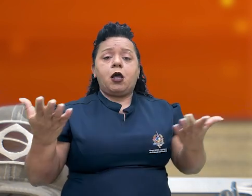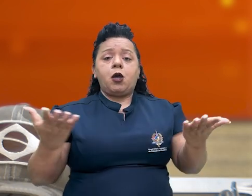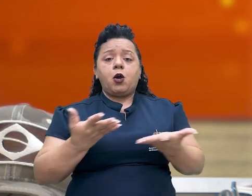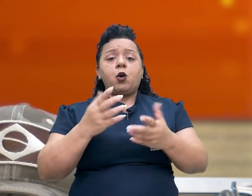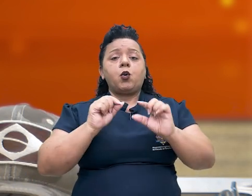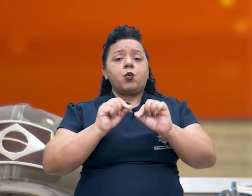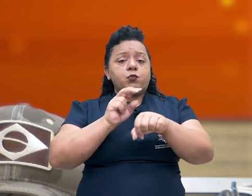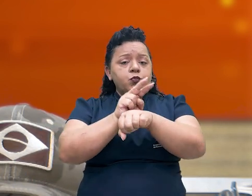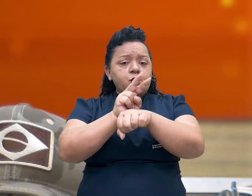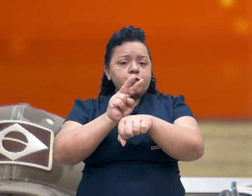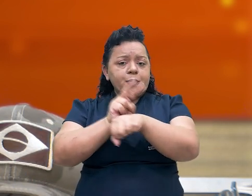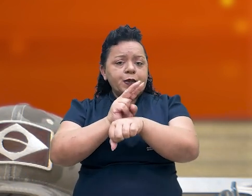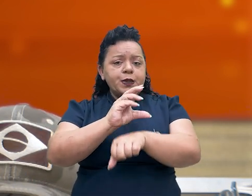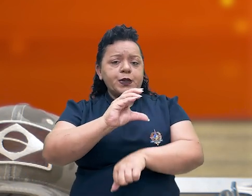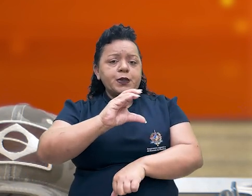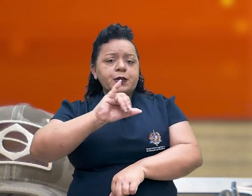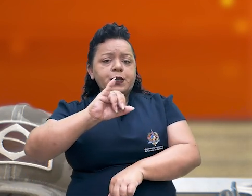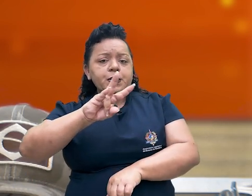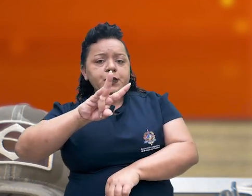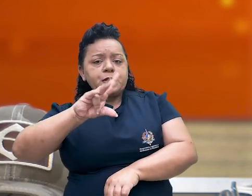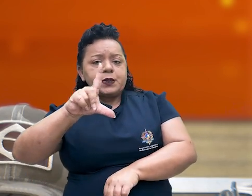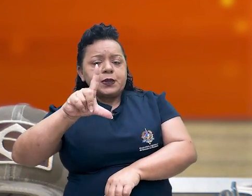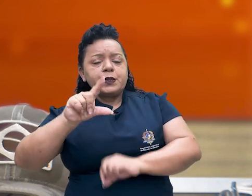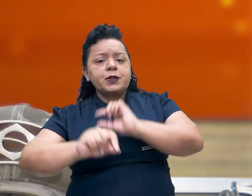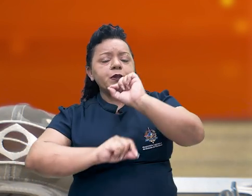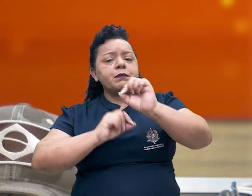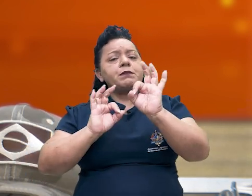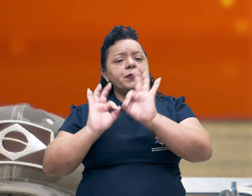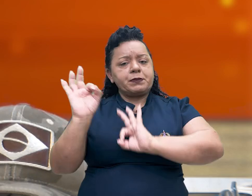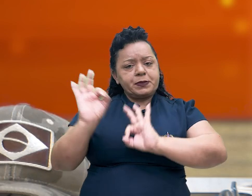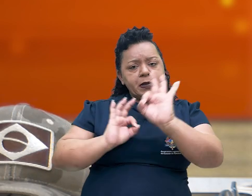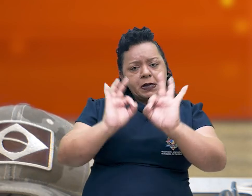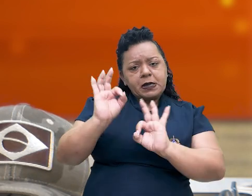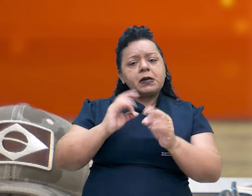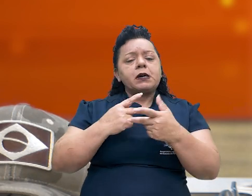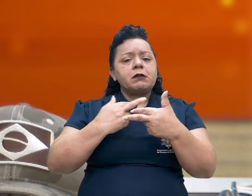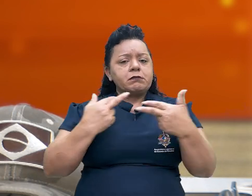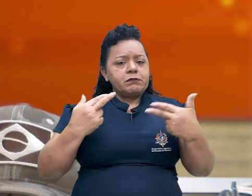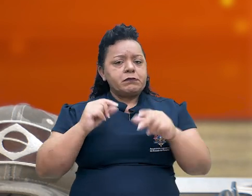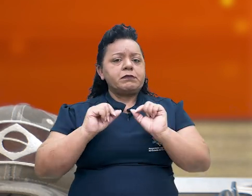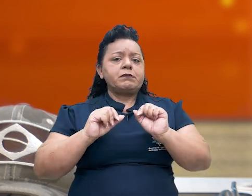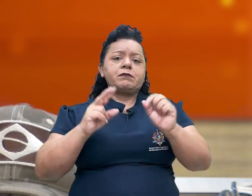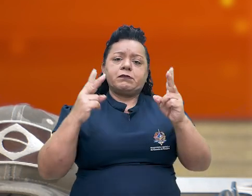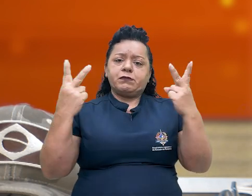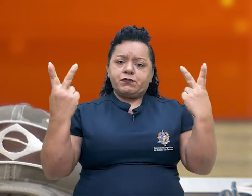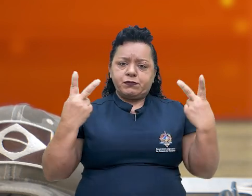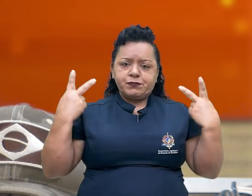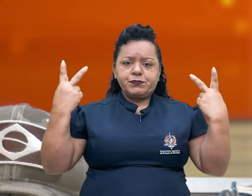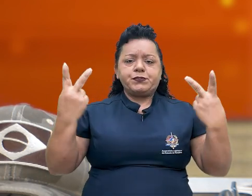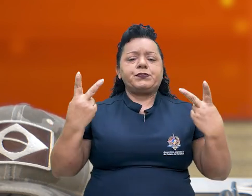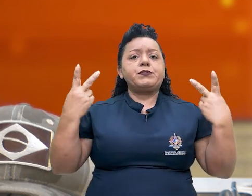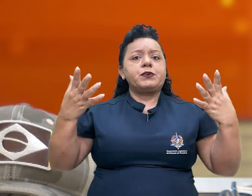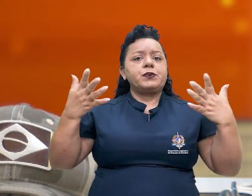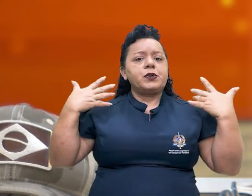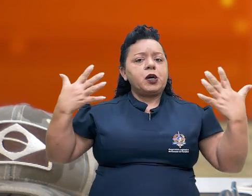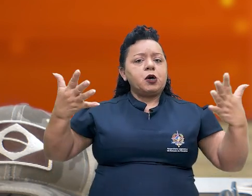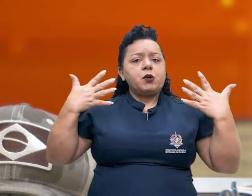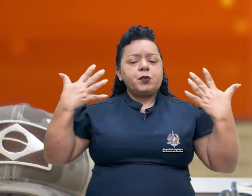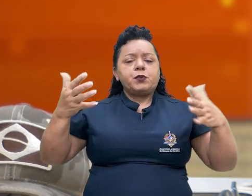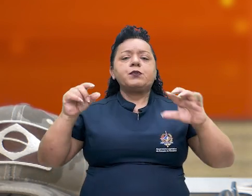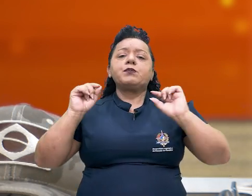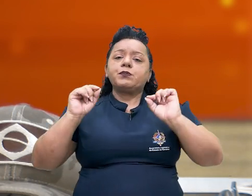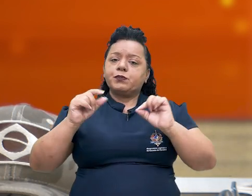ela tá preparada né Eh como eu lhe falei antes tivemos um curso né para se preparar para essa o verão